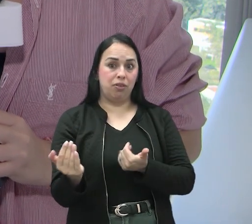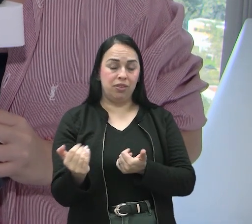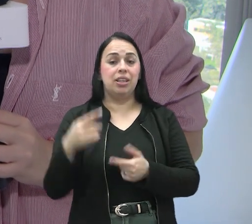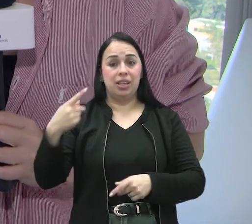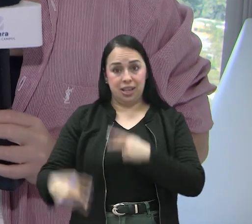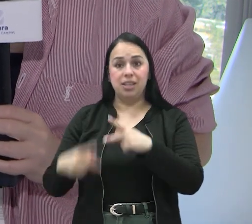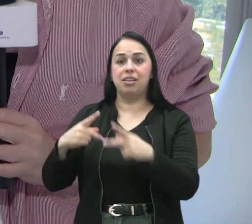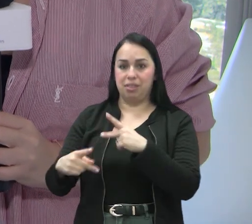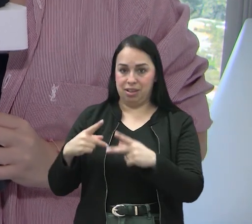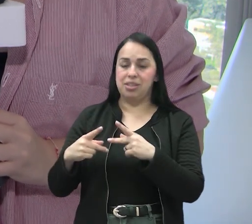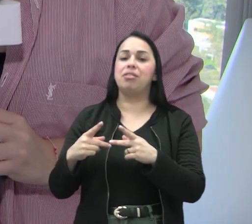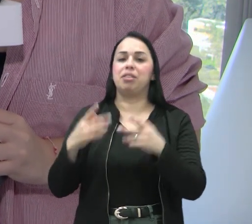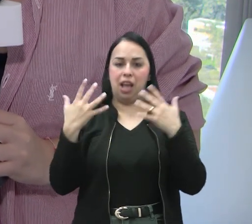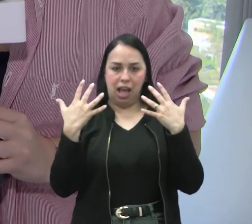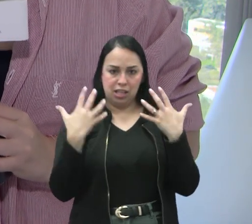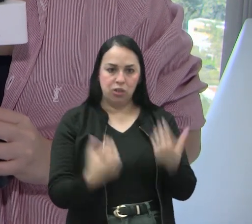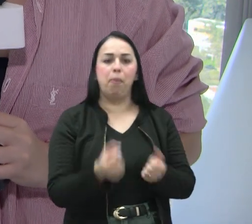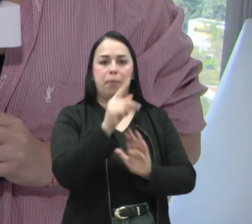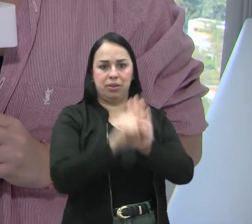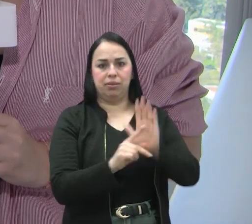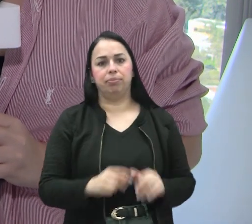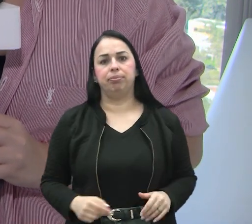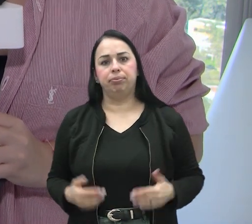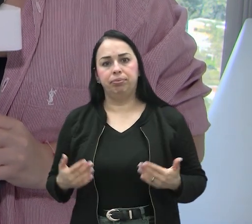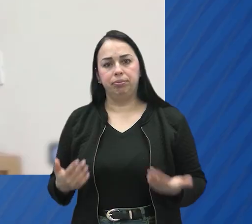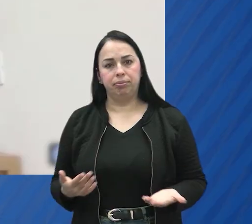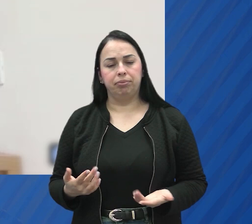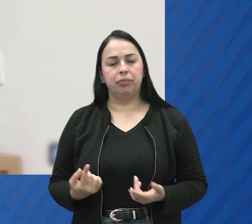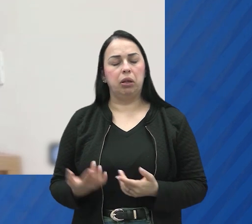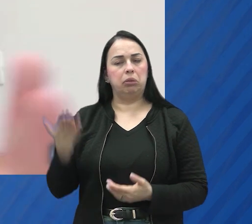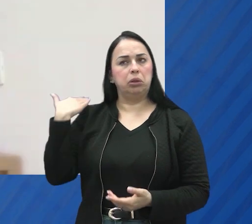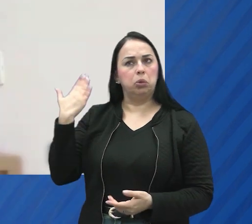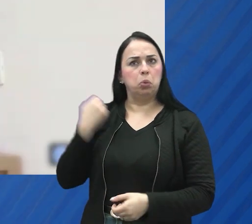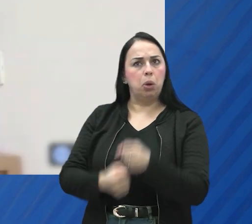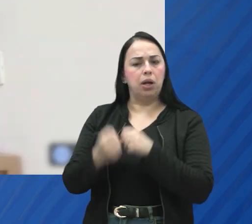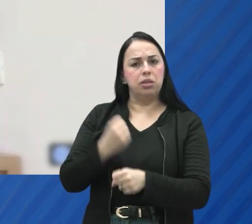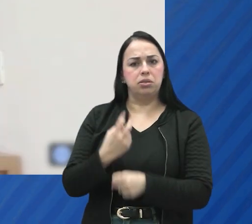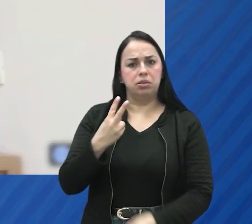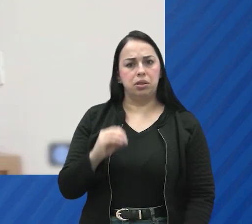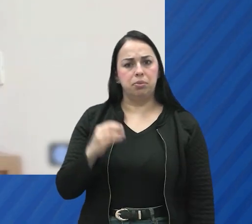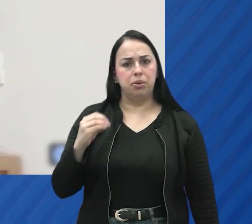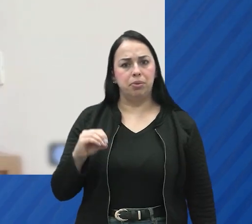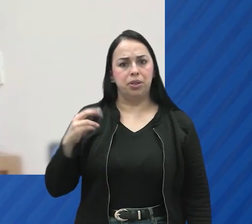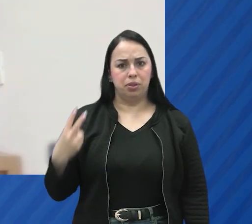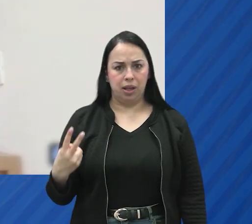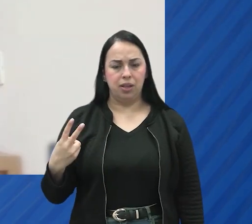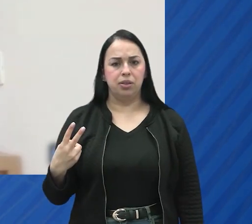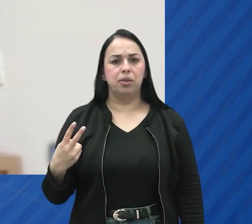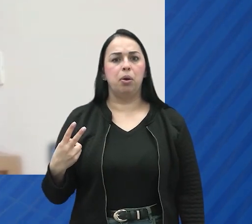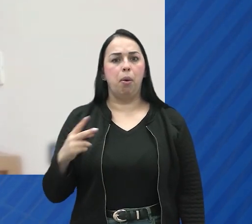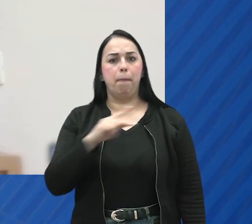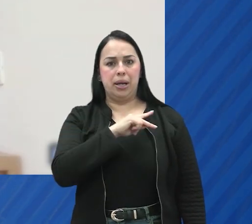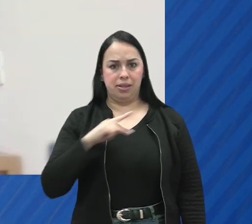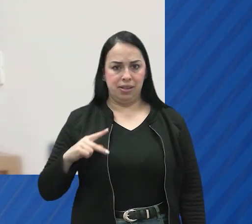dos Campos está entre os 1.300 municípios que participam do projeto. Surgiu lá em 2002, com o nosso